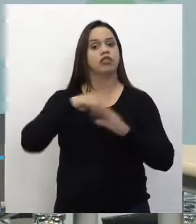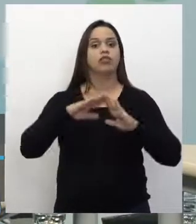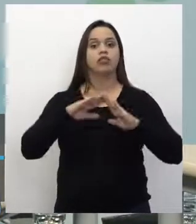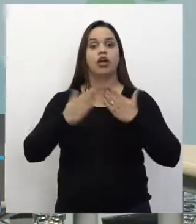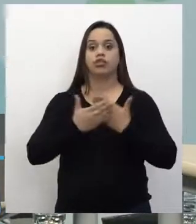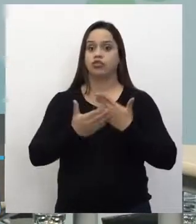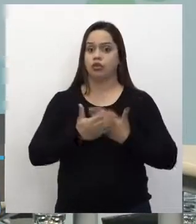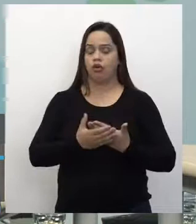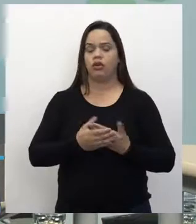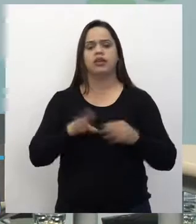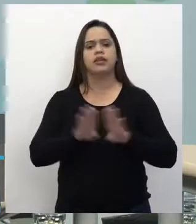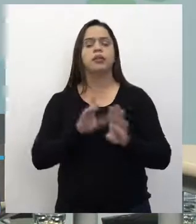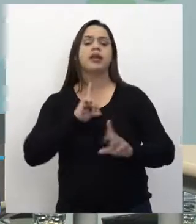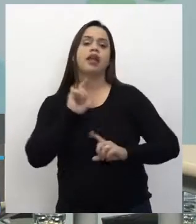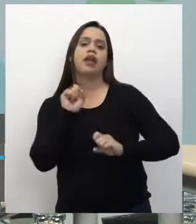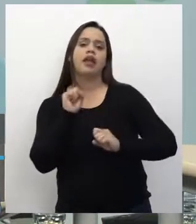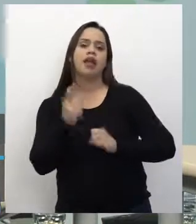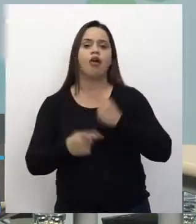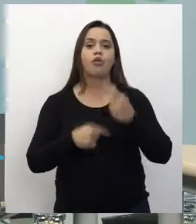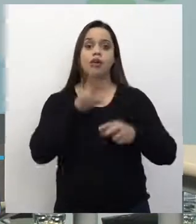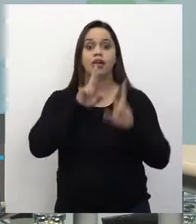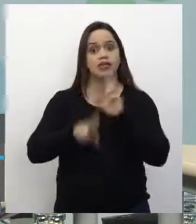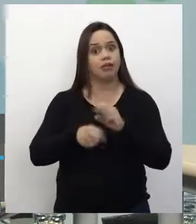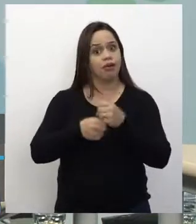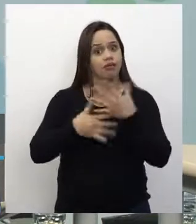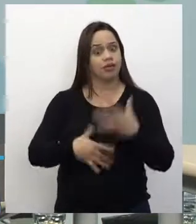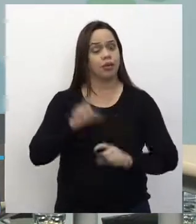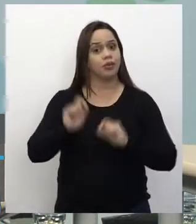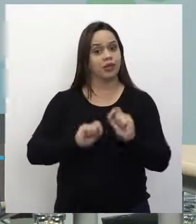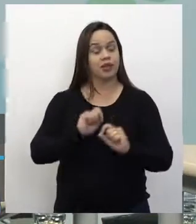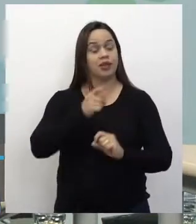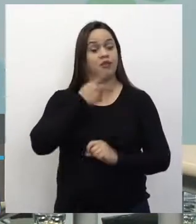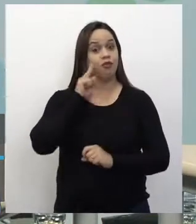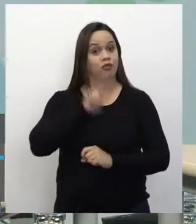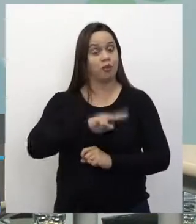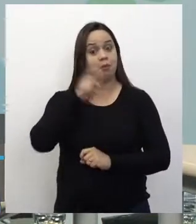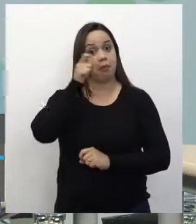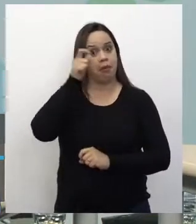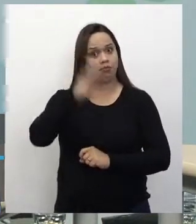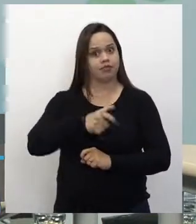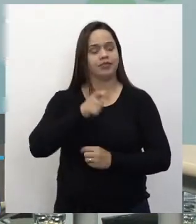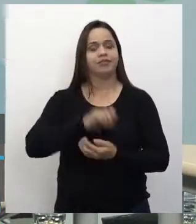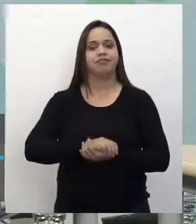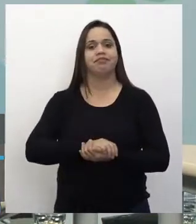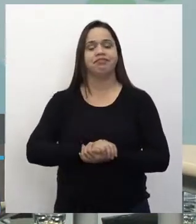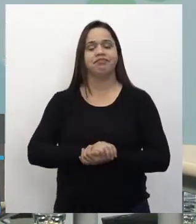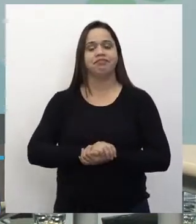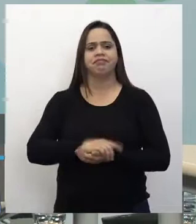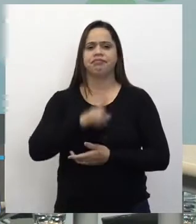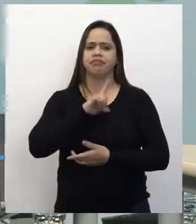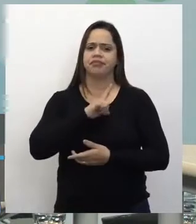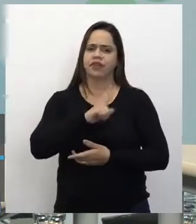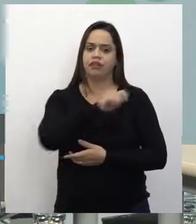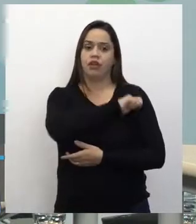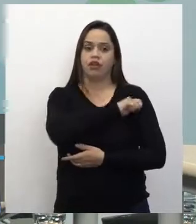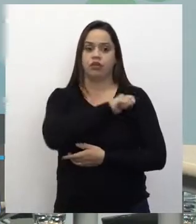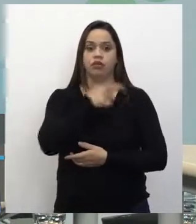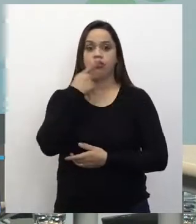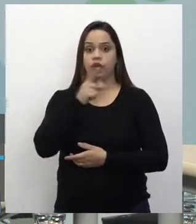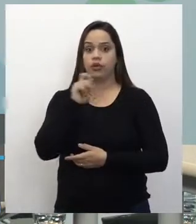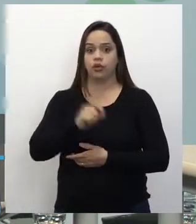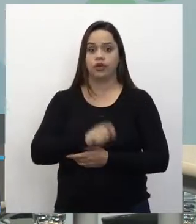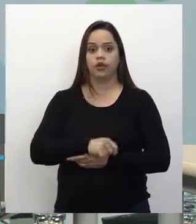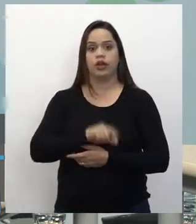E tem algumas interações aqui que eu achei bem interessantes. Olha só, Teve um menino que falou assim, que